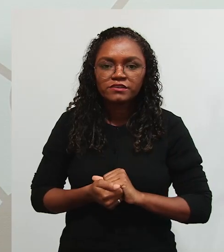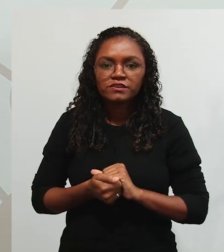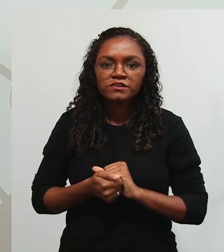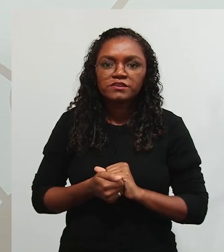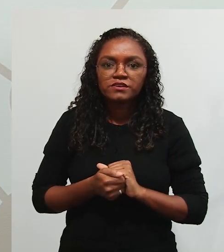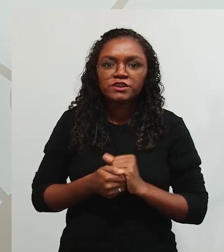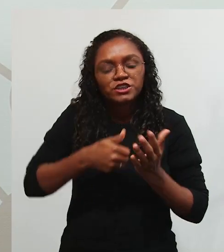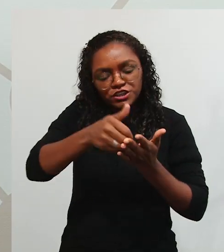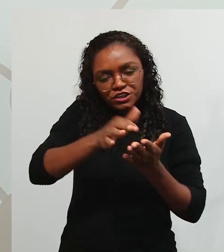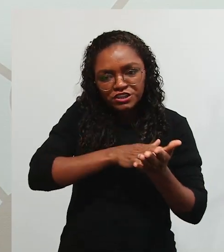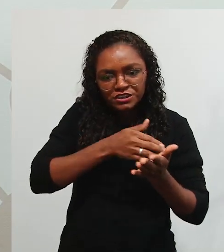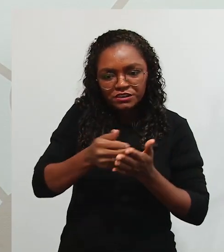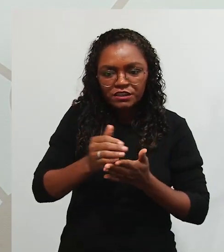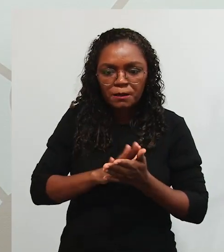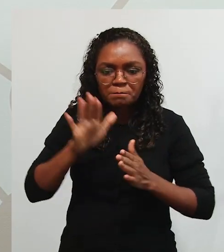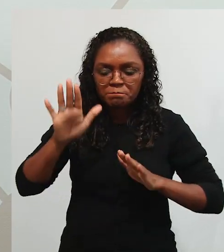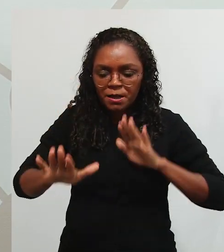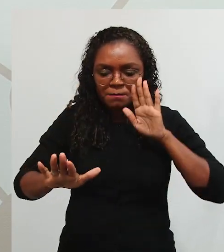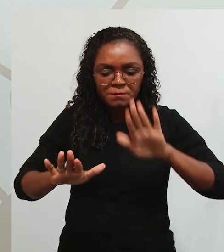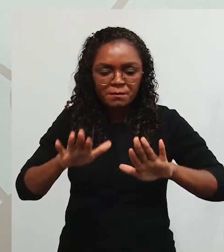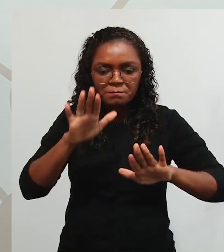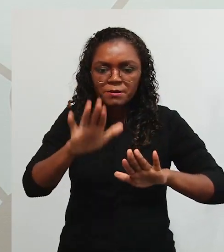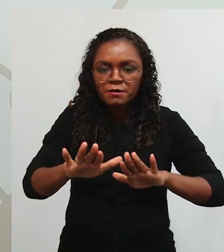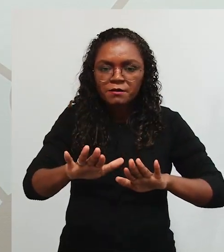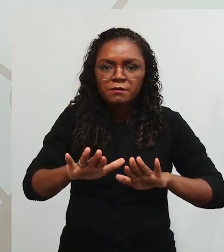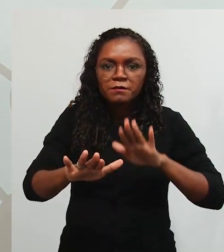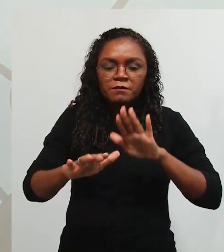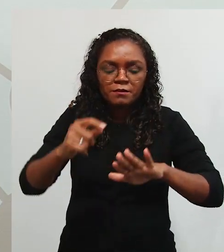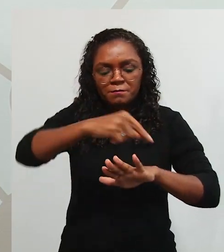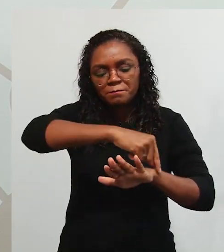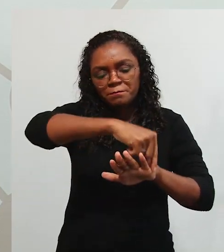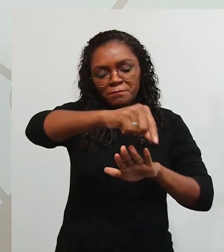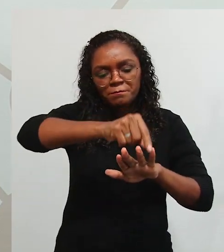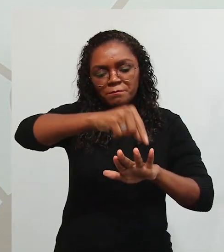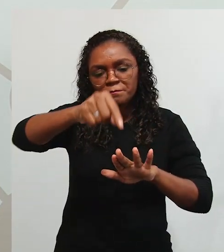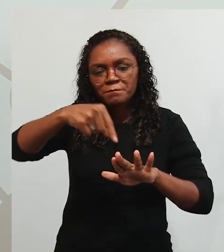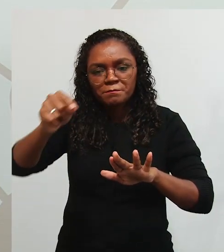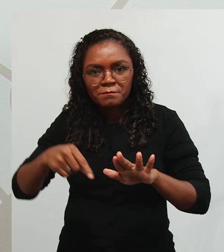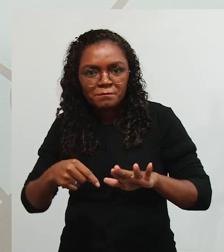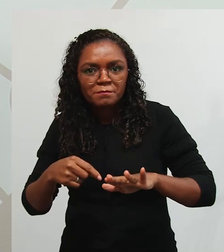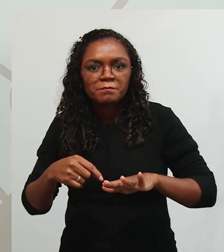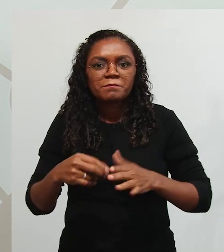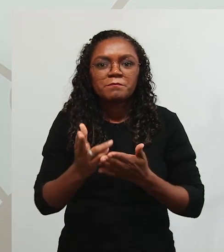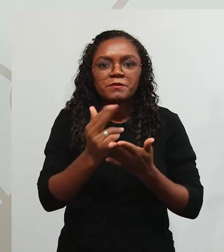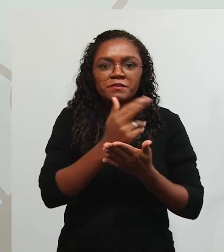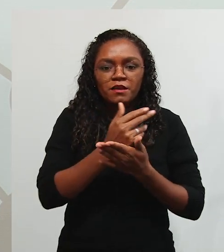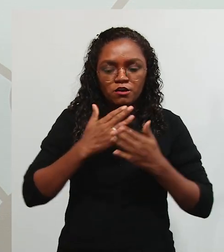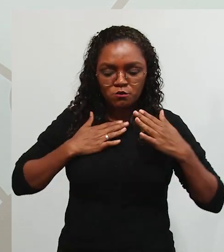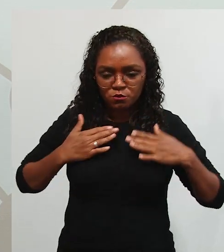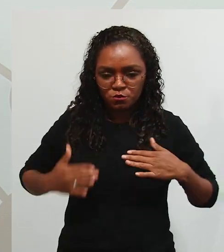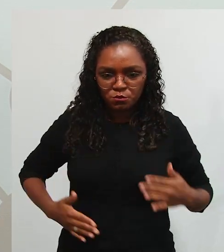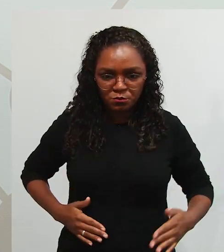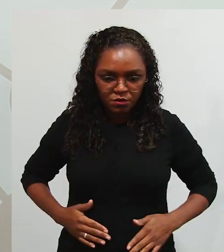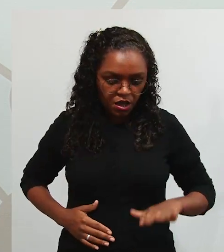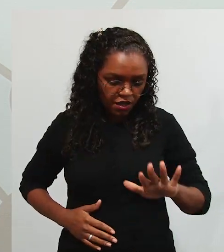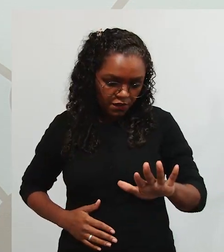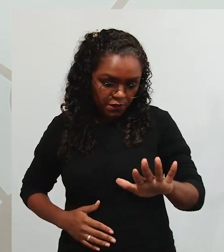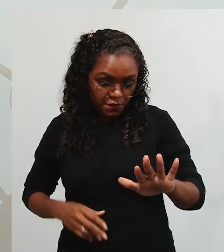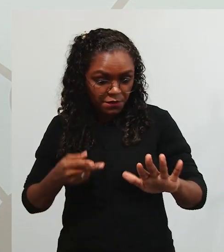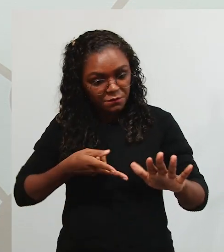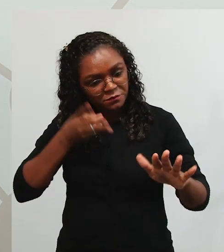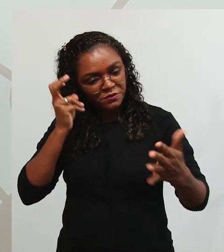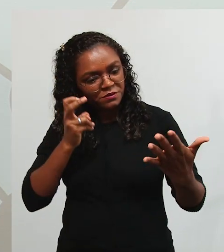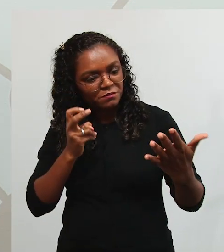tinta guache, né, de fazer o contorno da mão e pintar usando o próprio corpo para perceber, olha, minha mão é